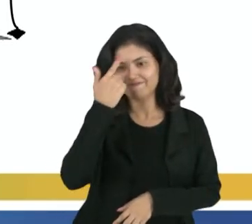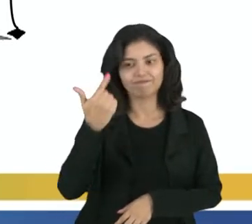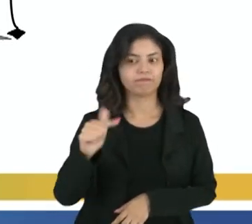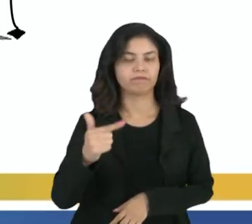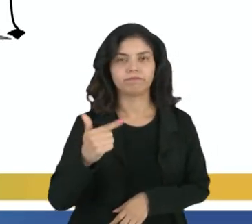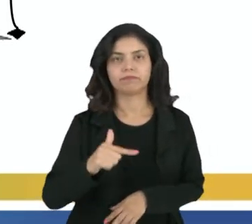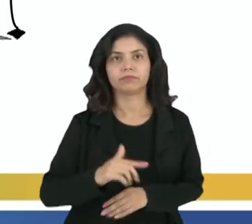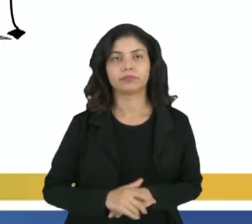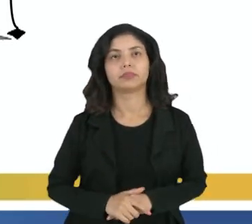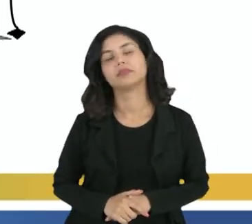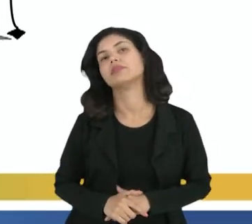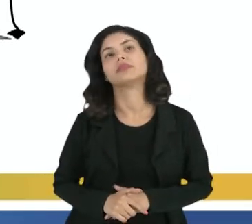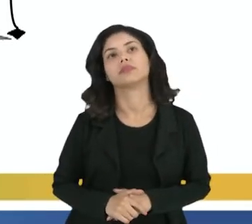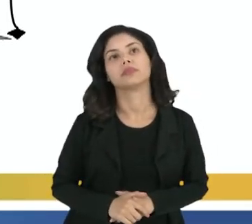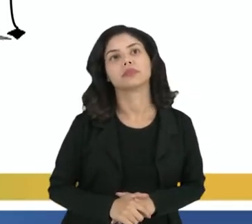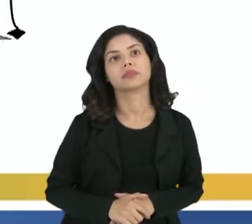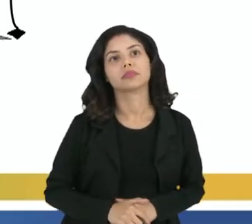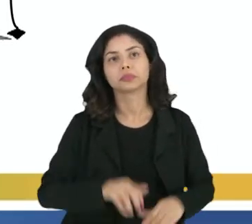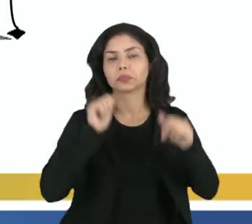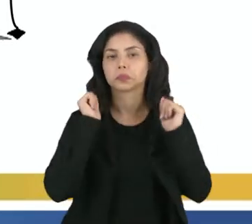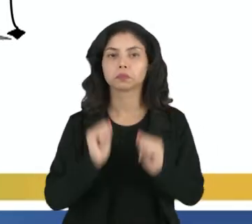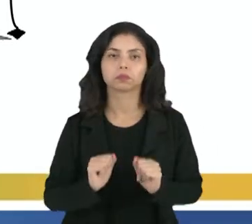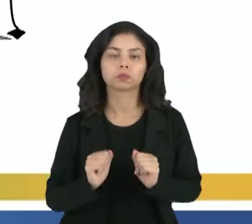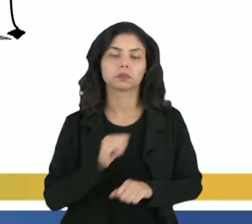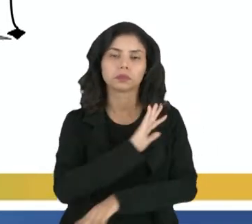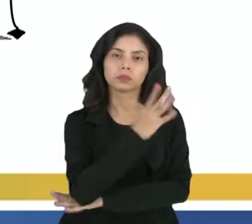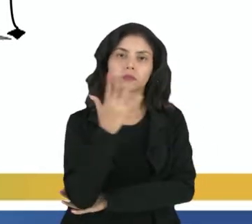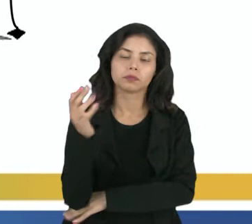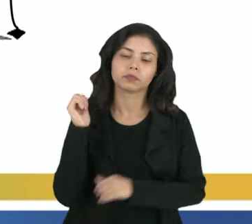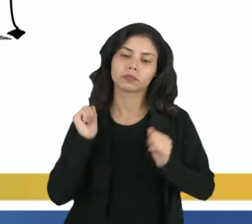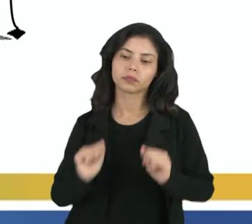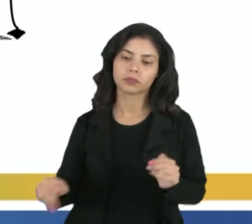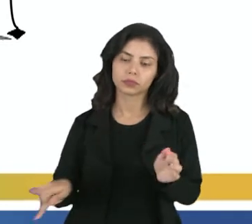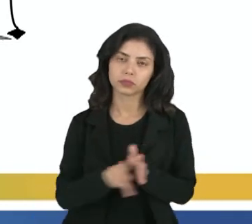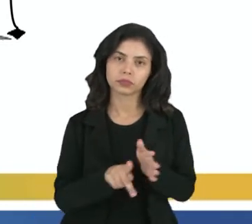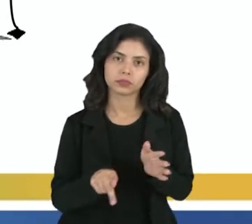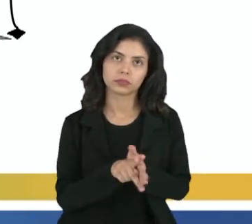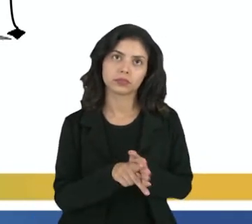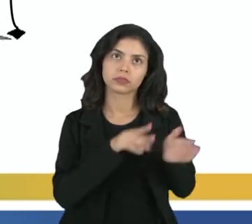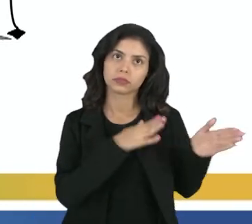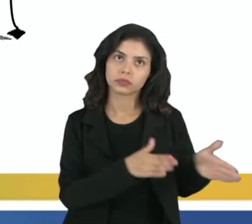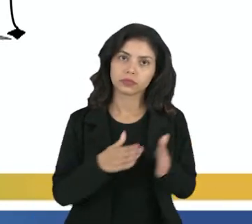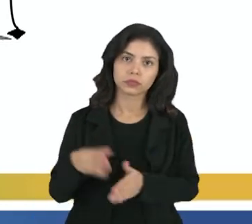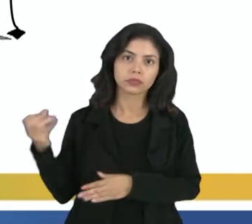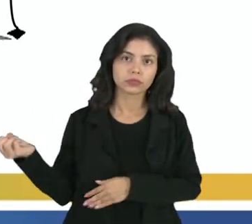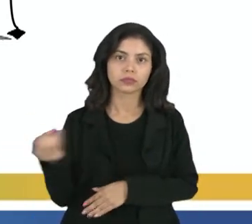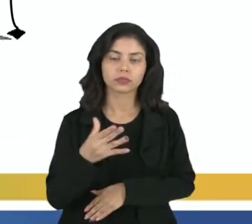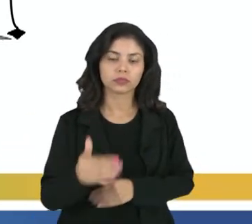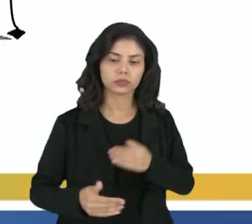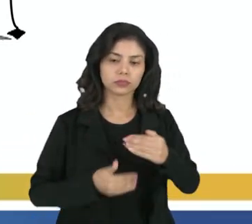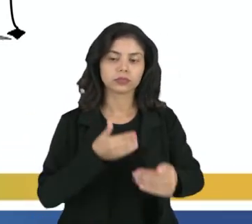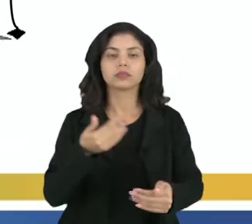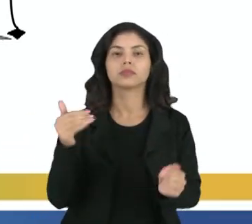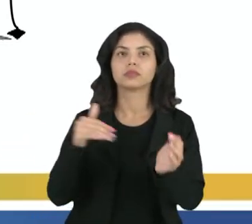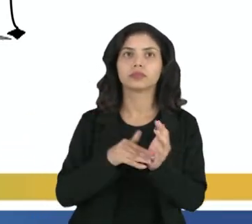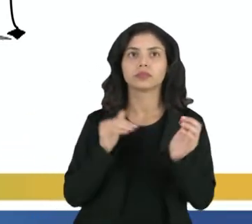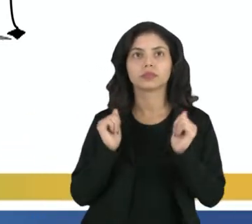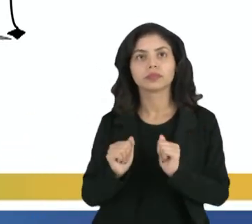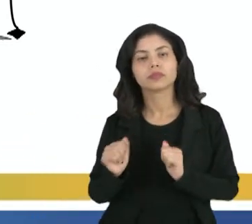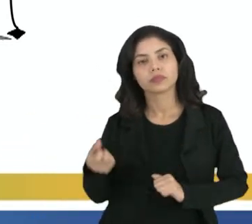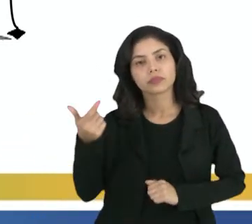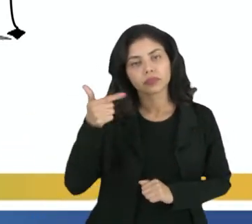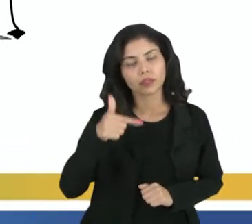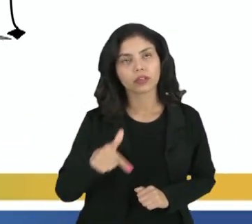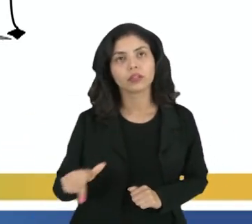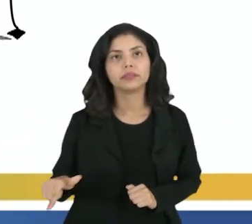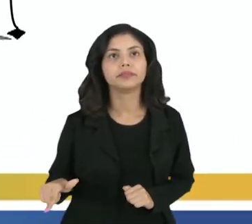recursos naturais, onde não se permite que o meio ambiente por si só passe novamente por esse processo, até que possa ser